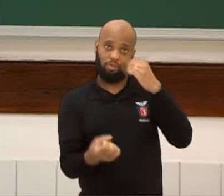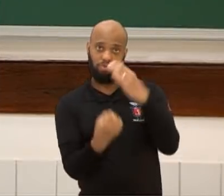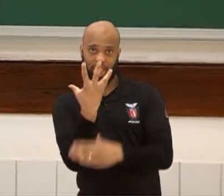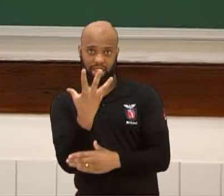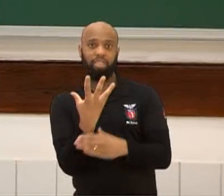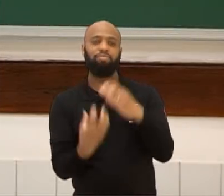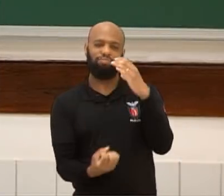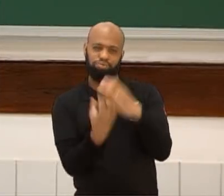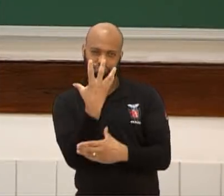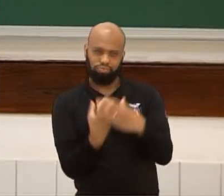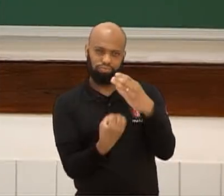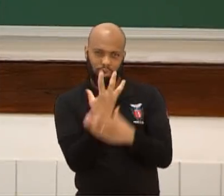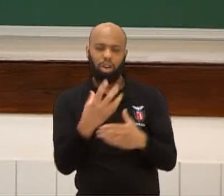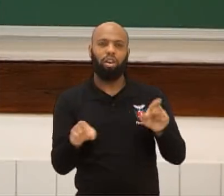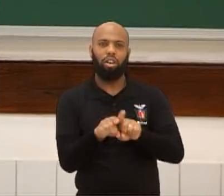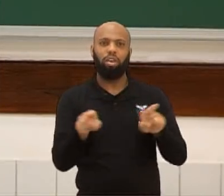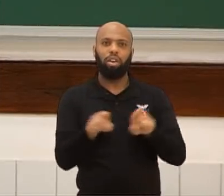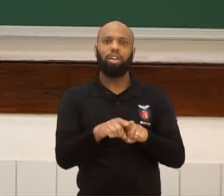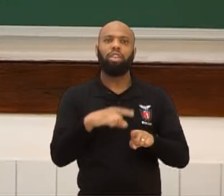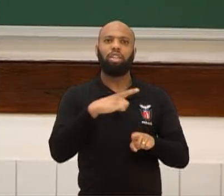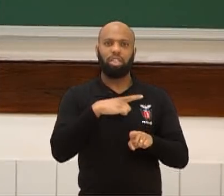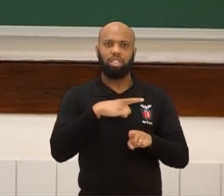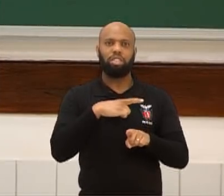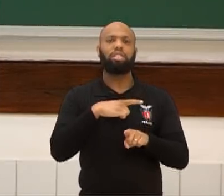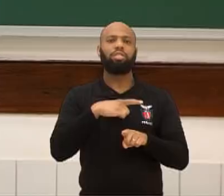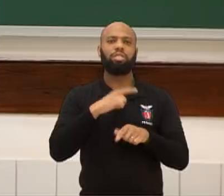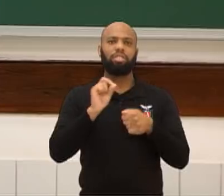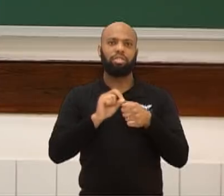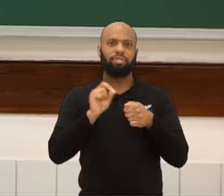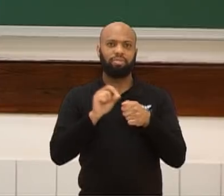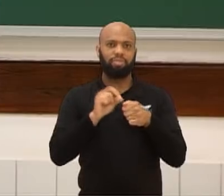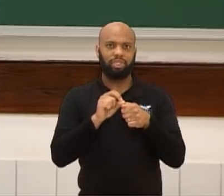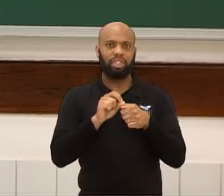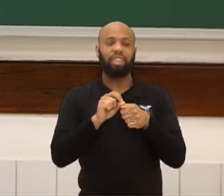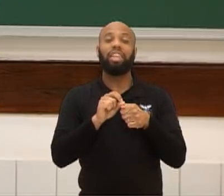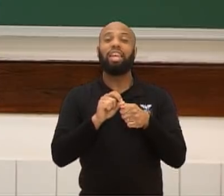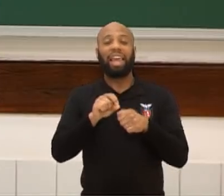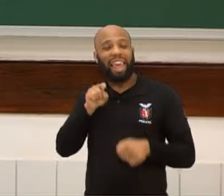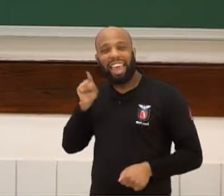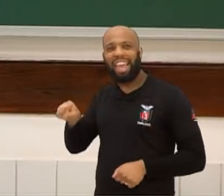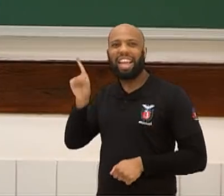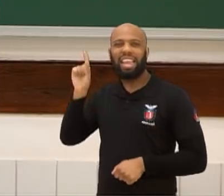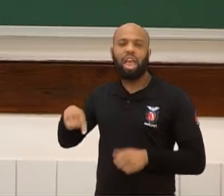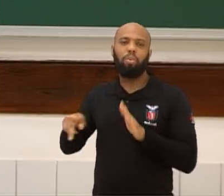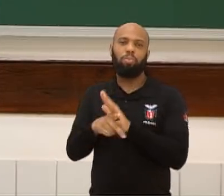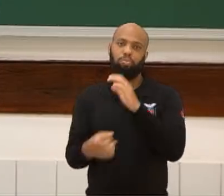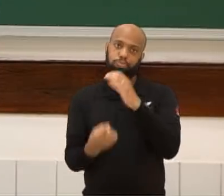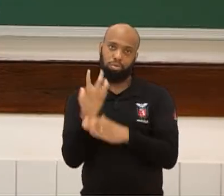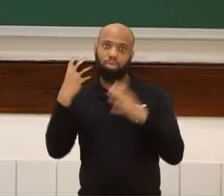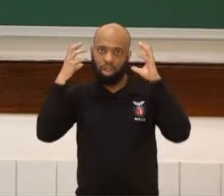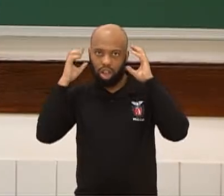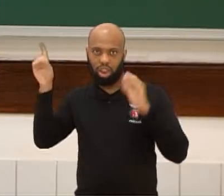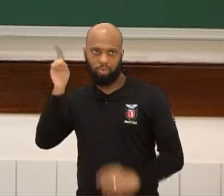que registrou sua patente, e nos Estados Unidos ele é reconhecido como inventor do rádio.